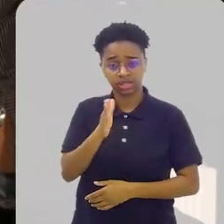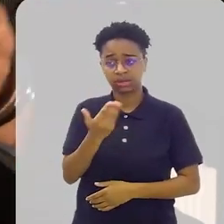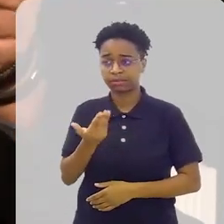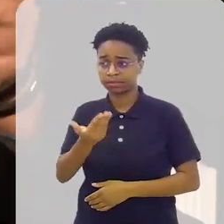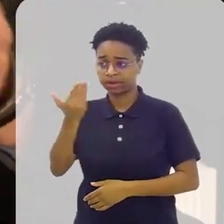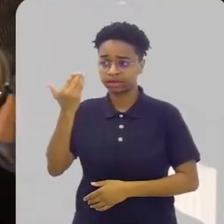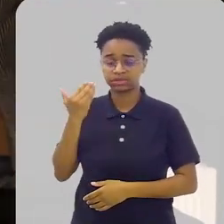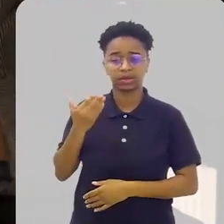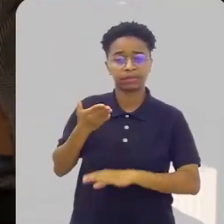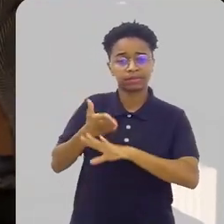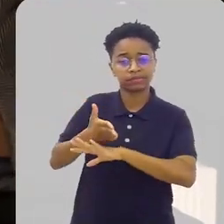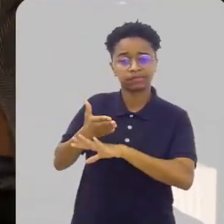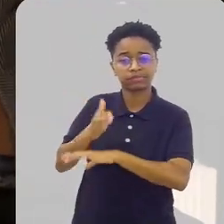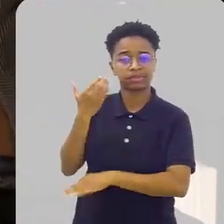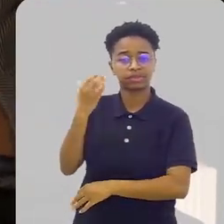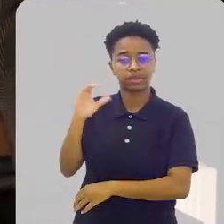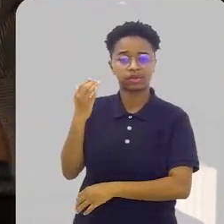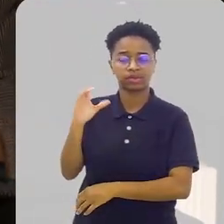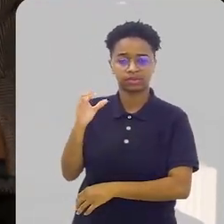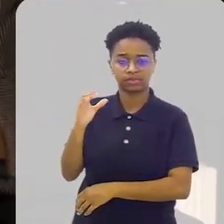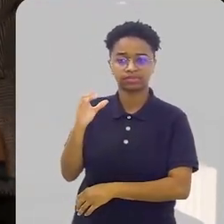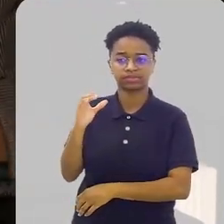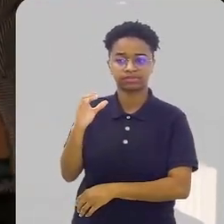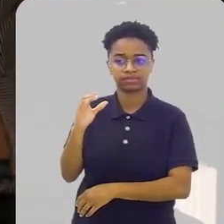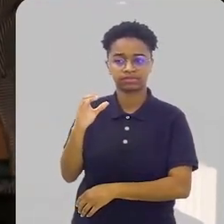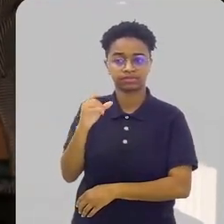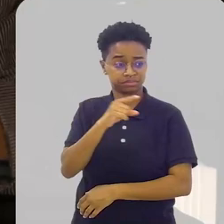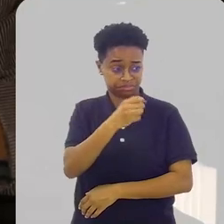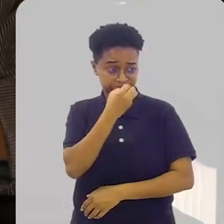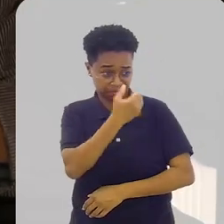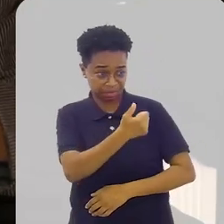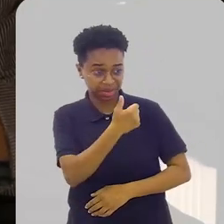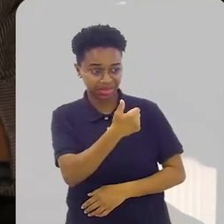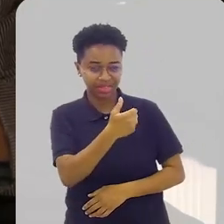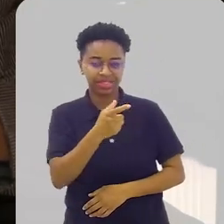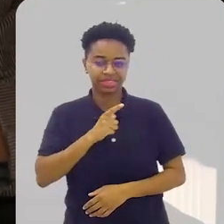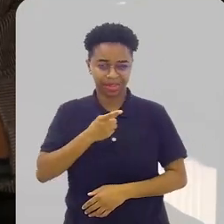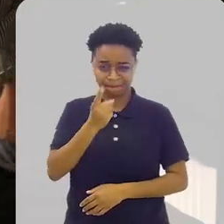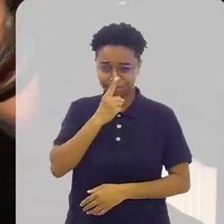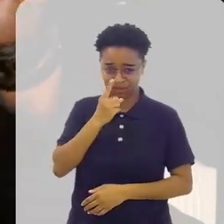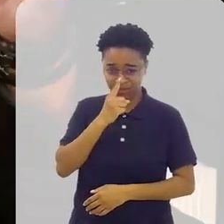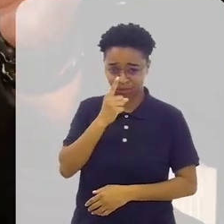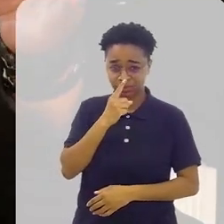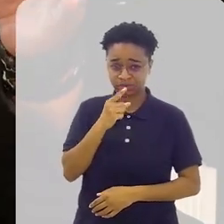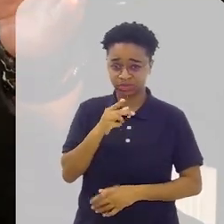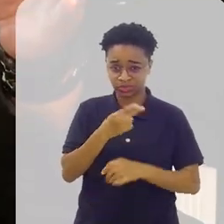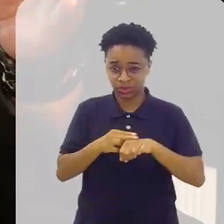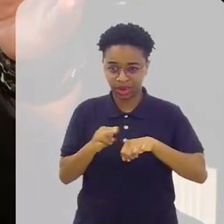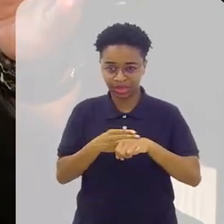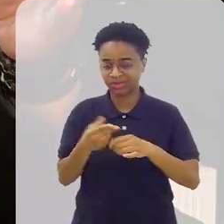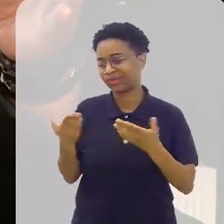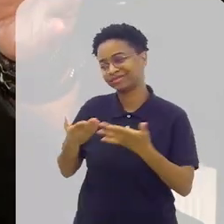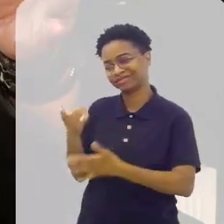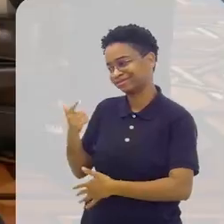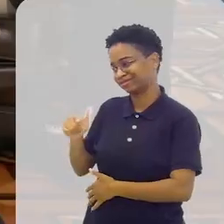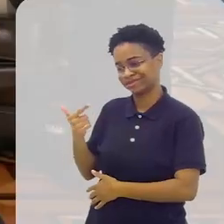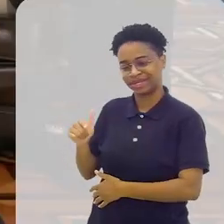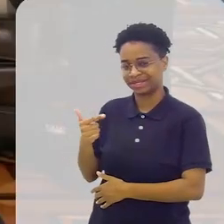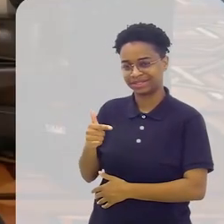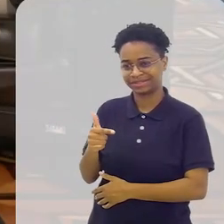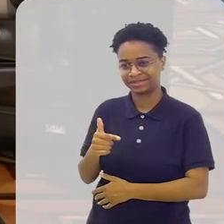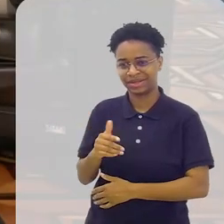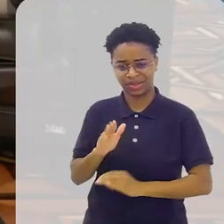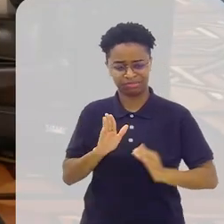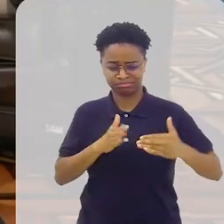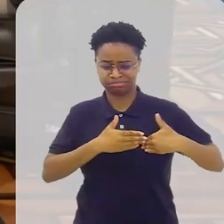que já teve um programa da outra vez lá de Niterói você tá boa você trouxe bolachinhas e chocolates hoje